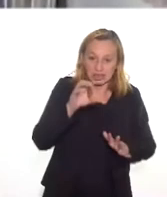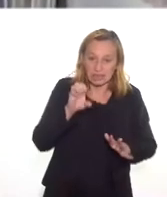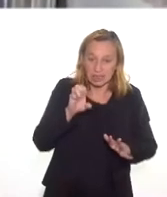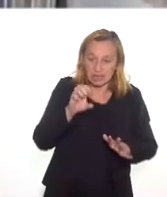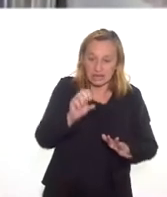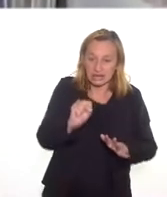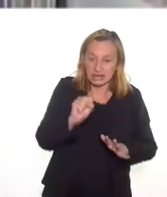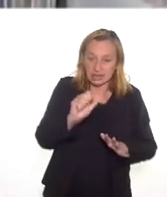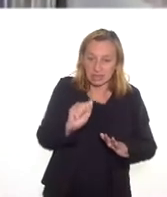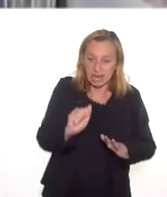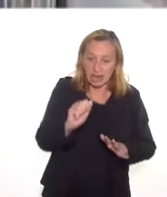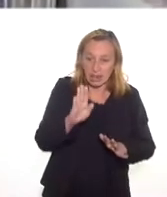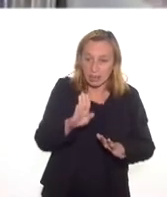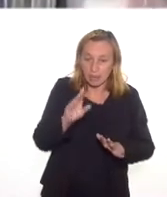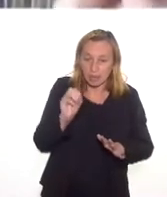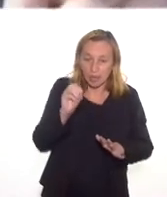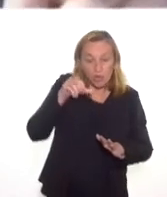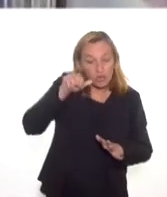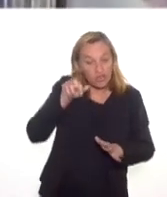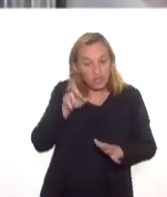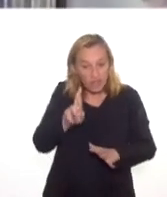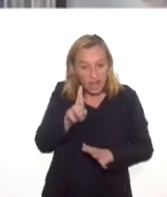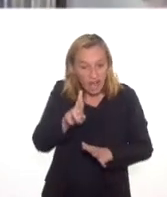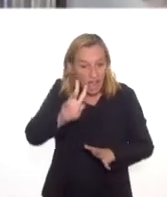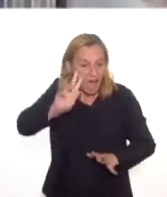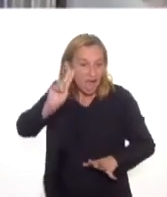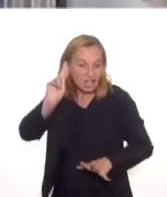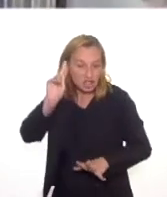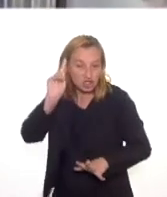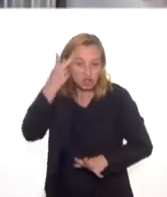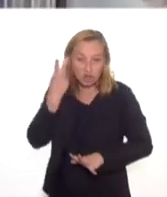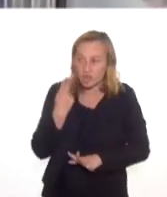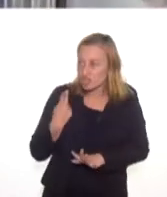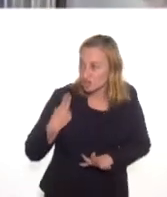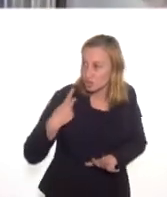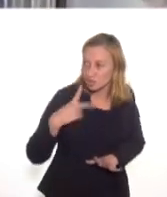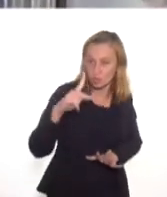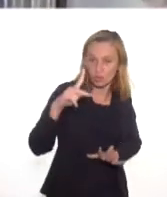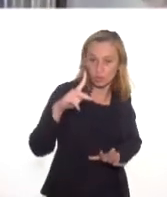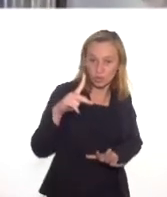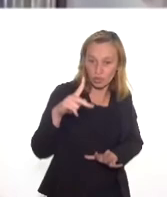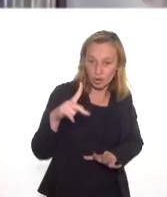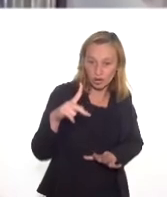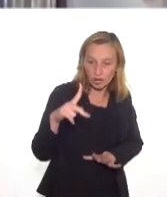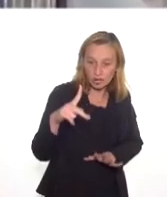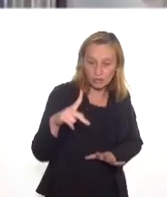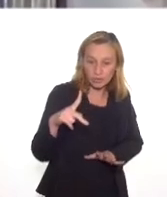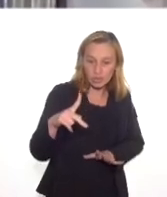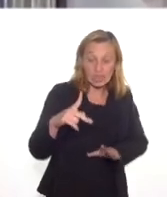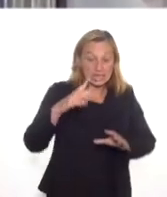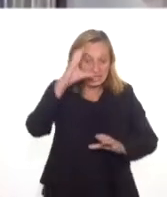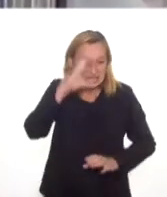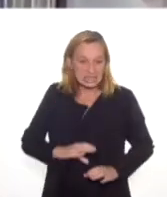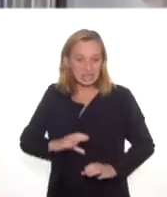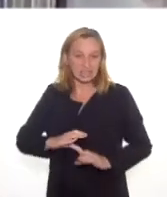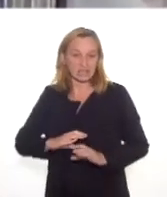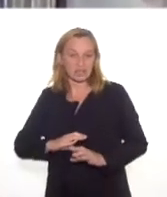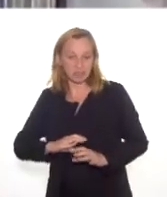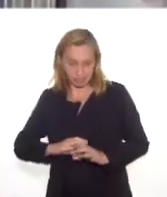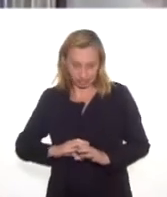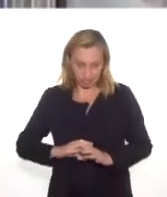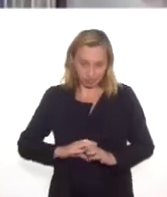desabonar exatamente a história de Vossa Excelência como cidadã,